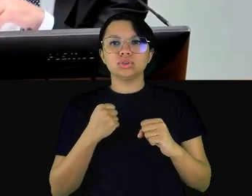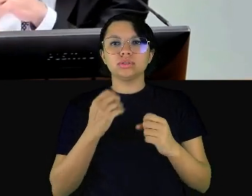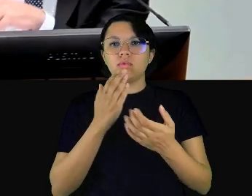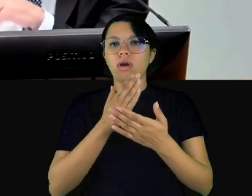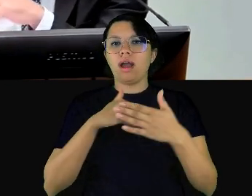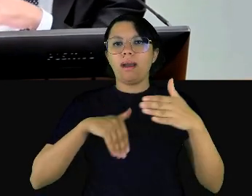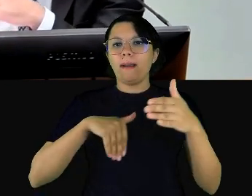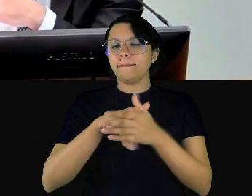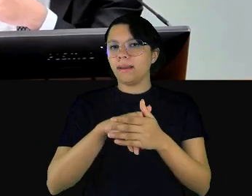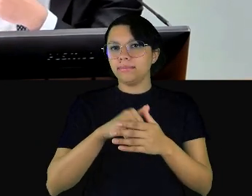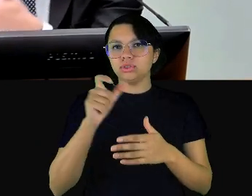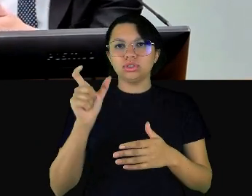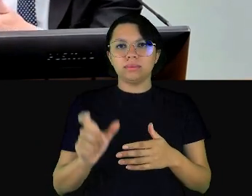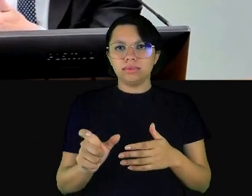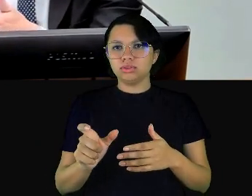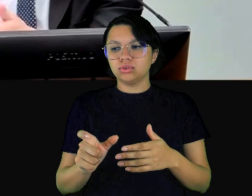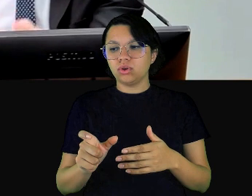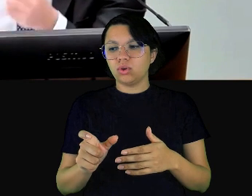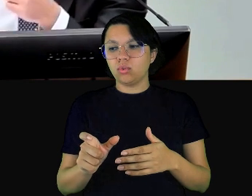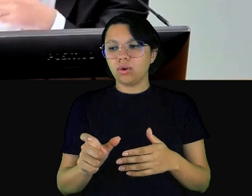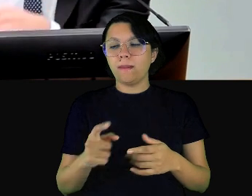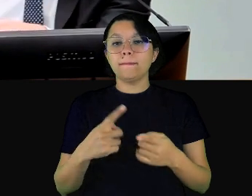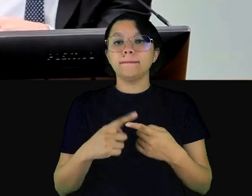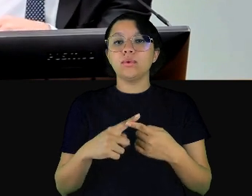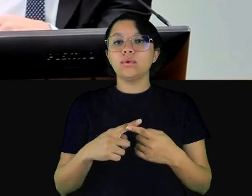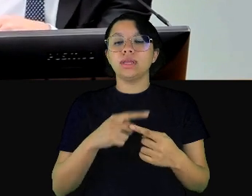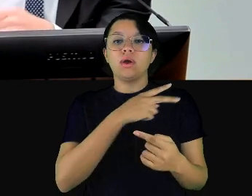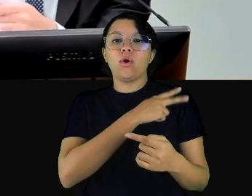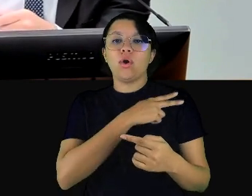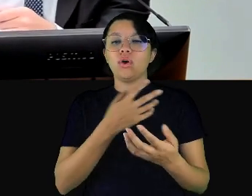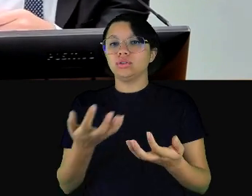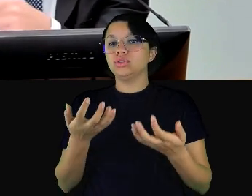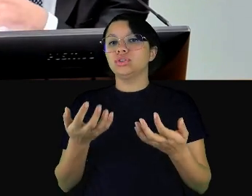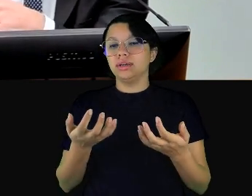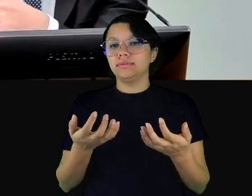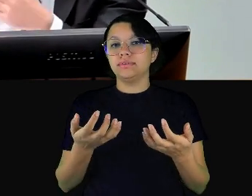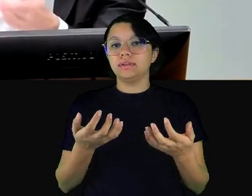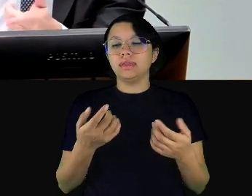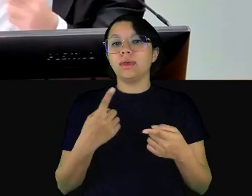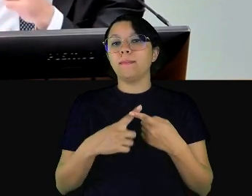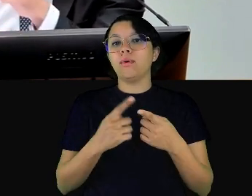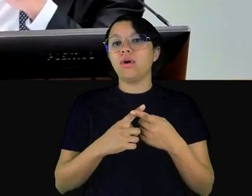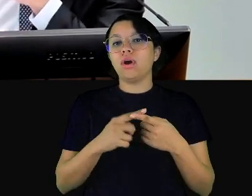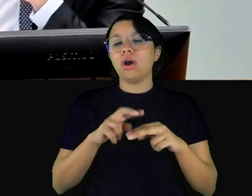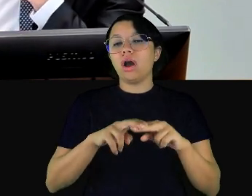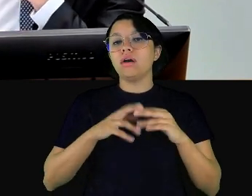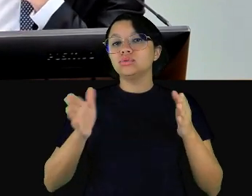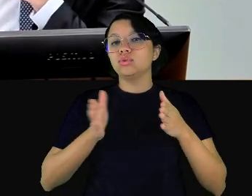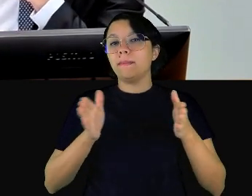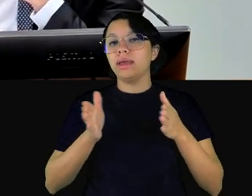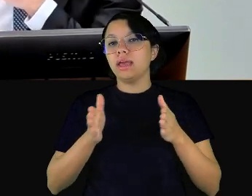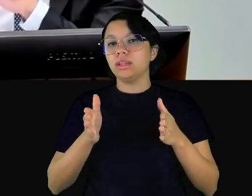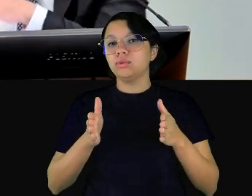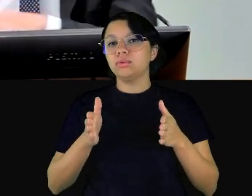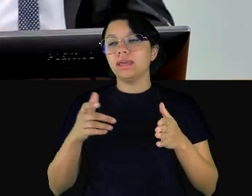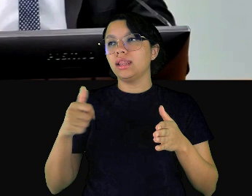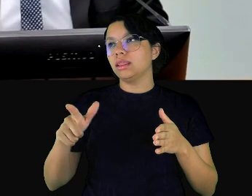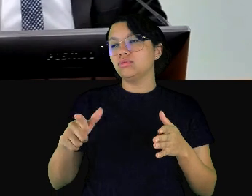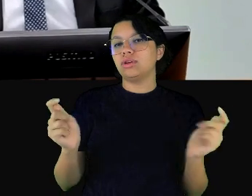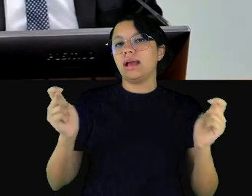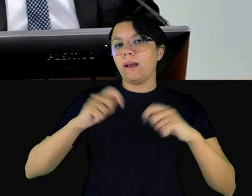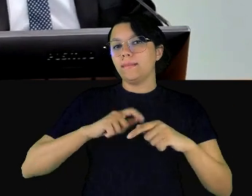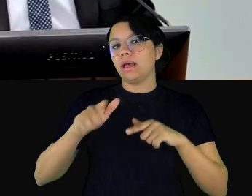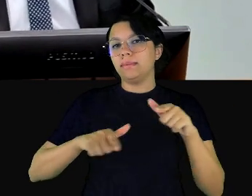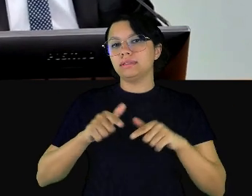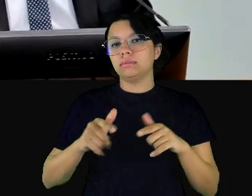ato volitivo do empregador decorrente justamente do período que ele está em incapacidade. Vai falar, tudo bem,